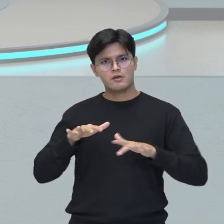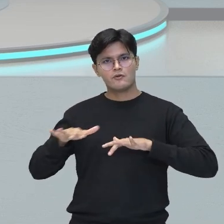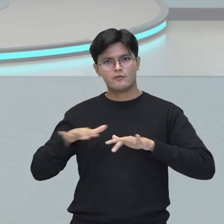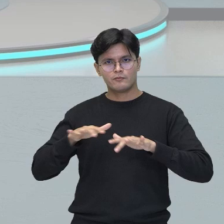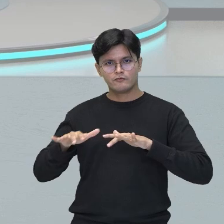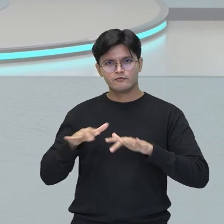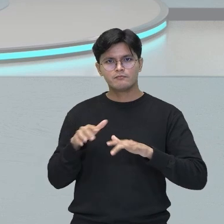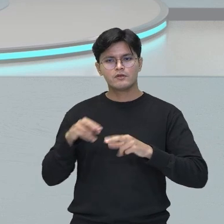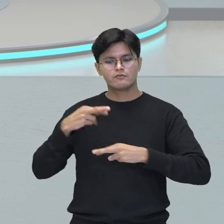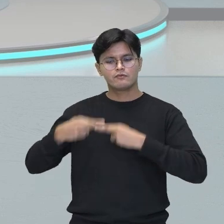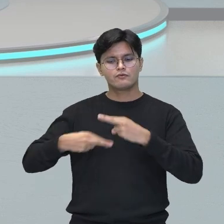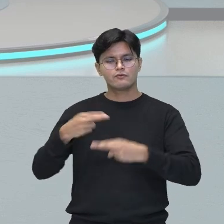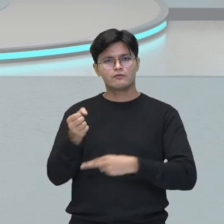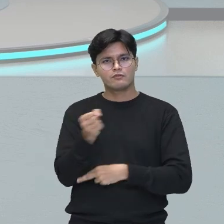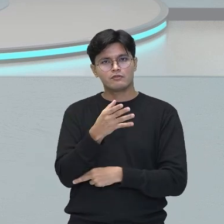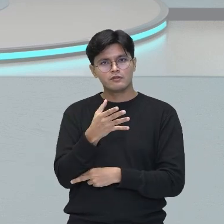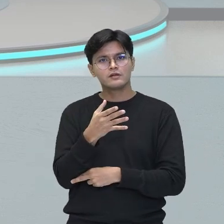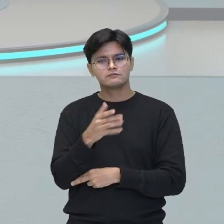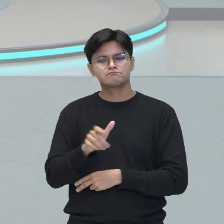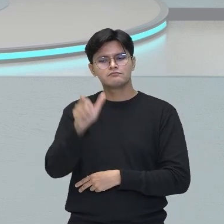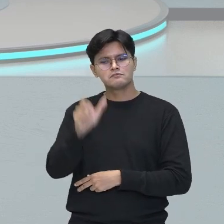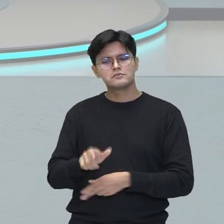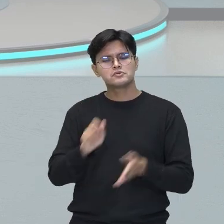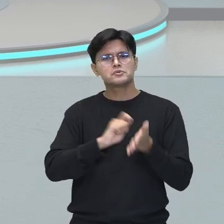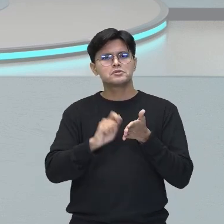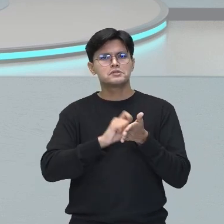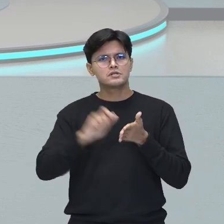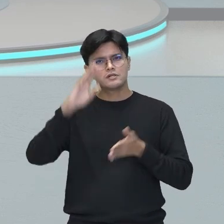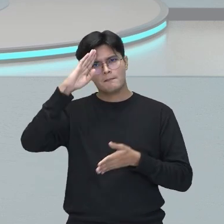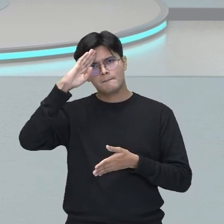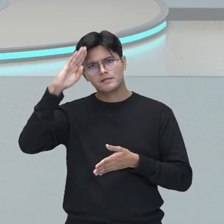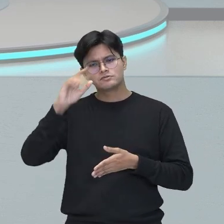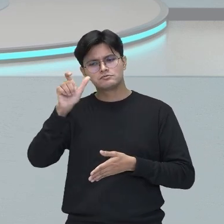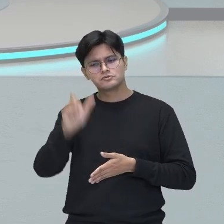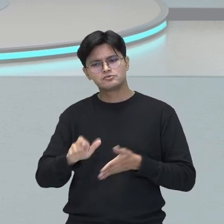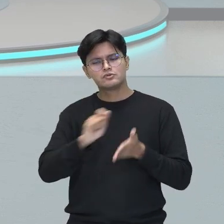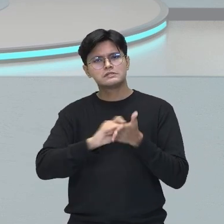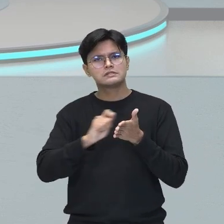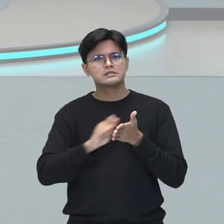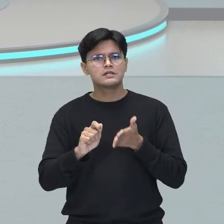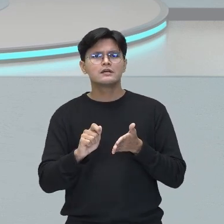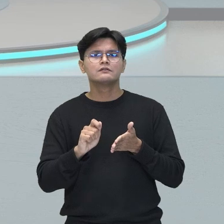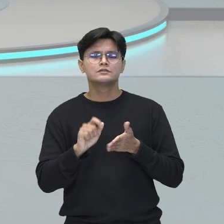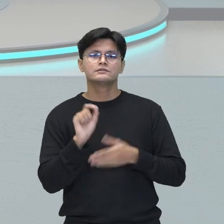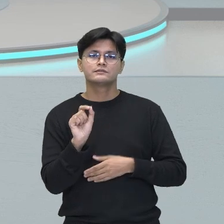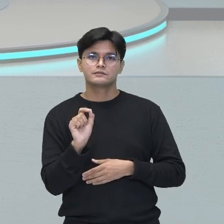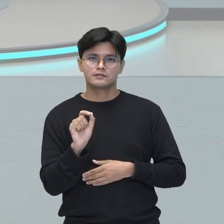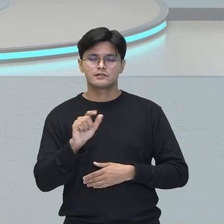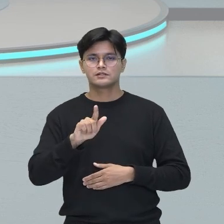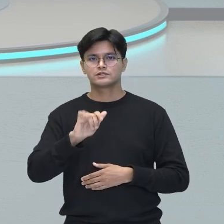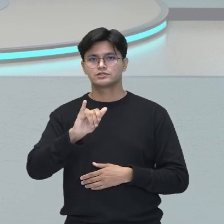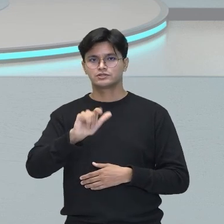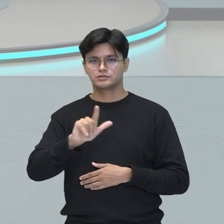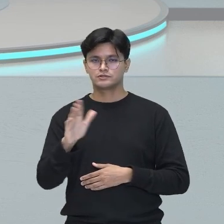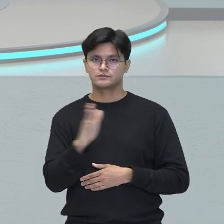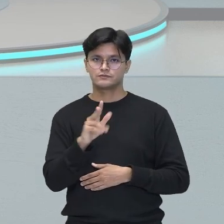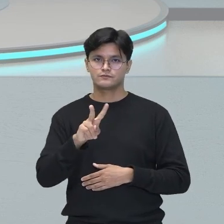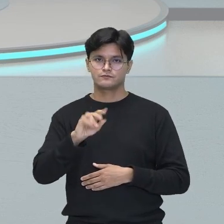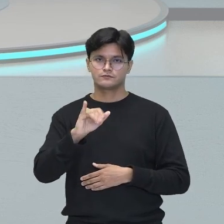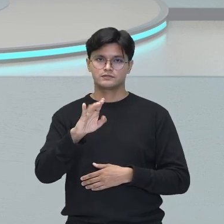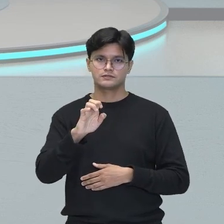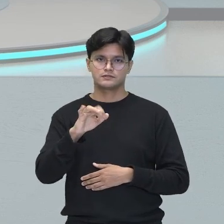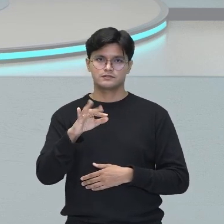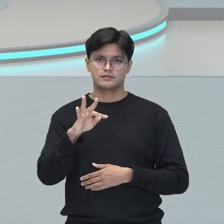movimento quem escreve quem é o principal representante do teatro é o Gil Vicente chamado Gil